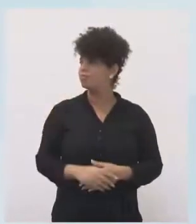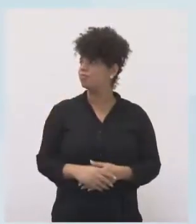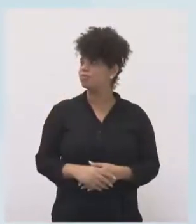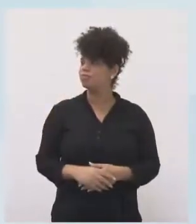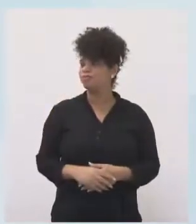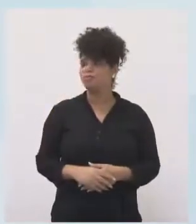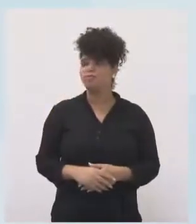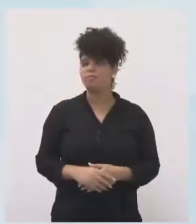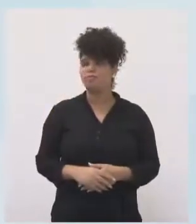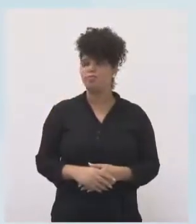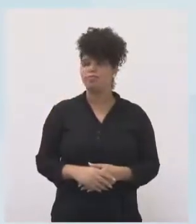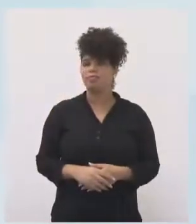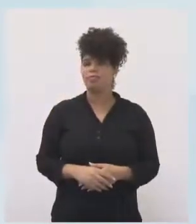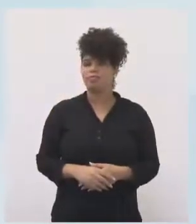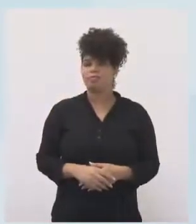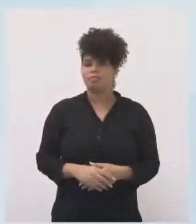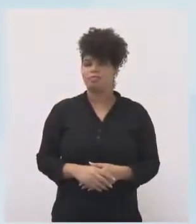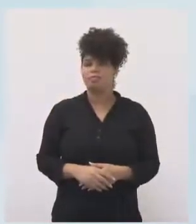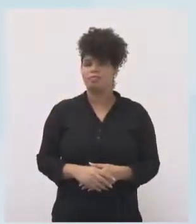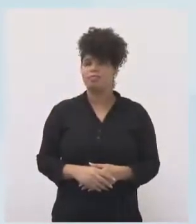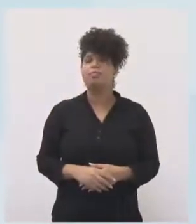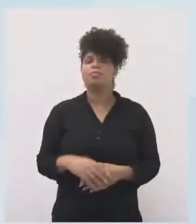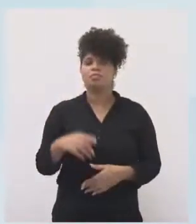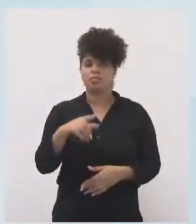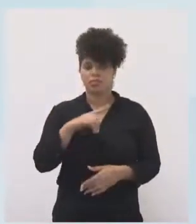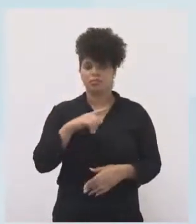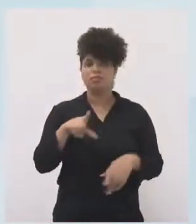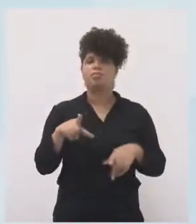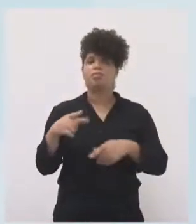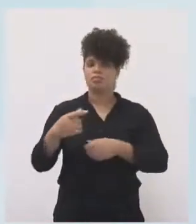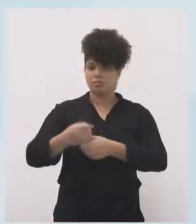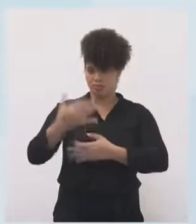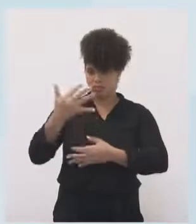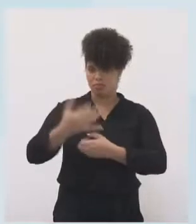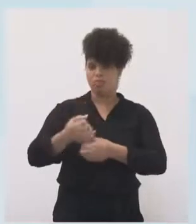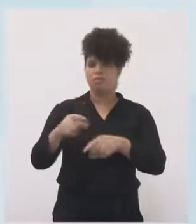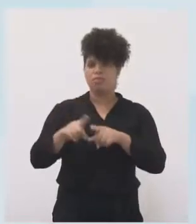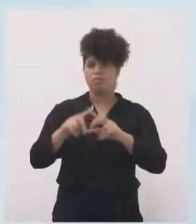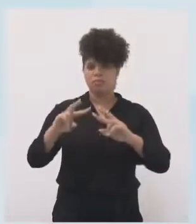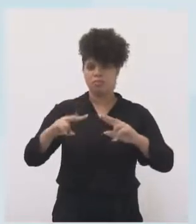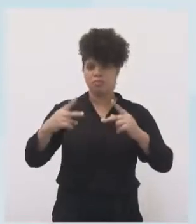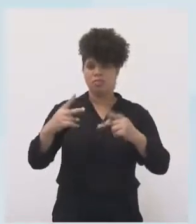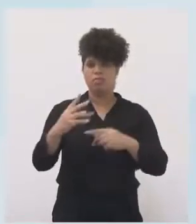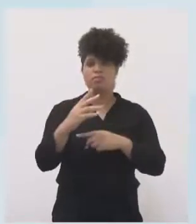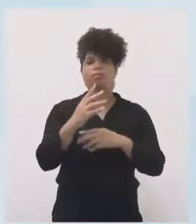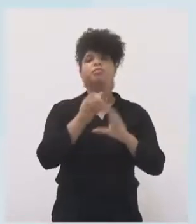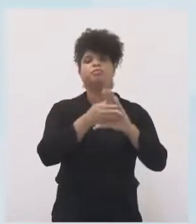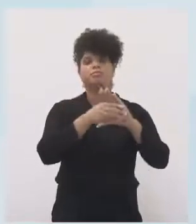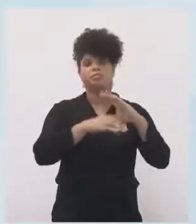no slide. O pessoal também vai colocar esse link no chat, tá? É o